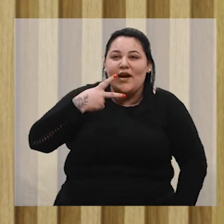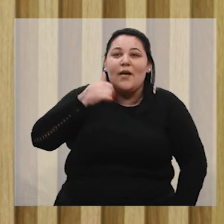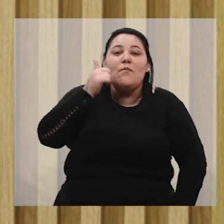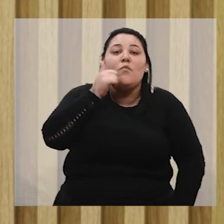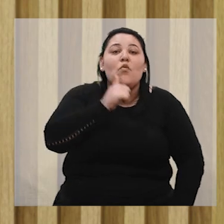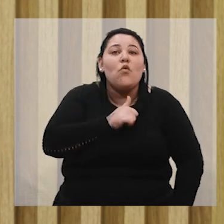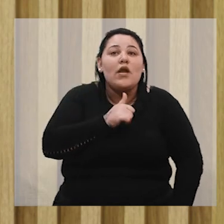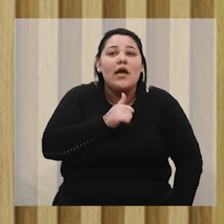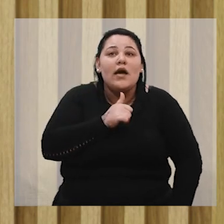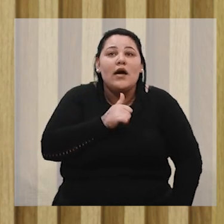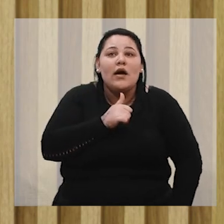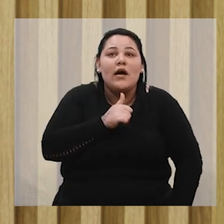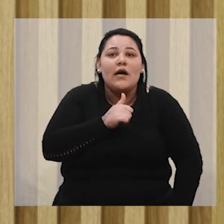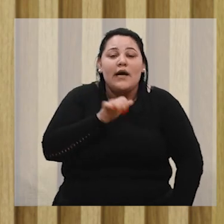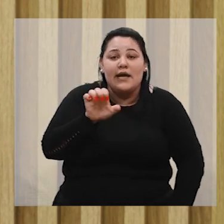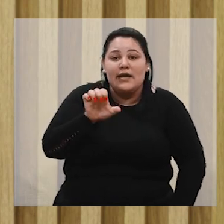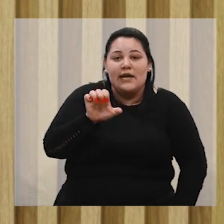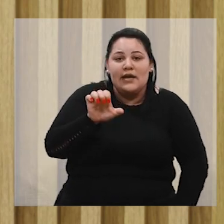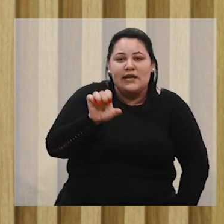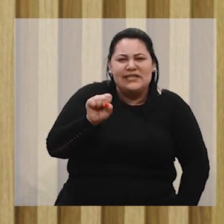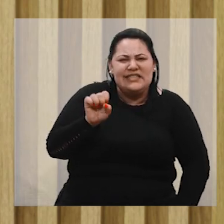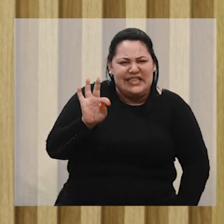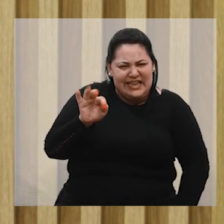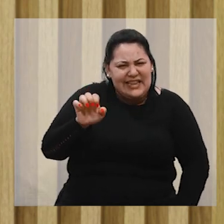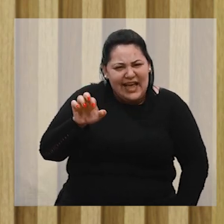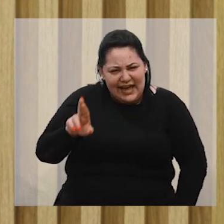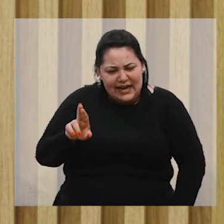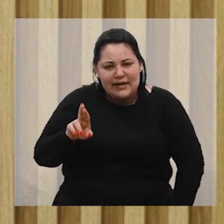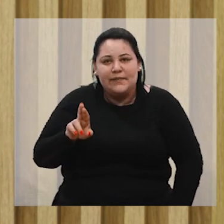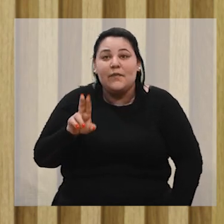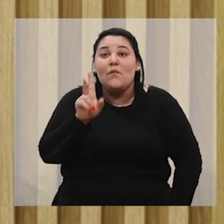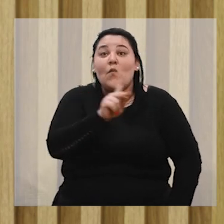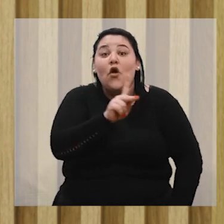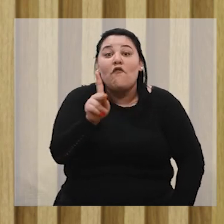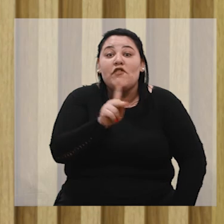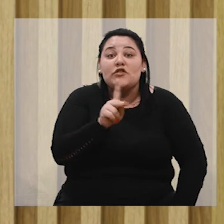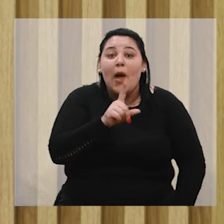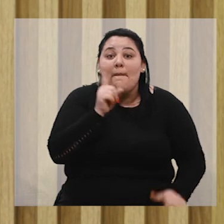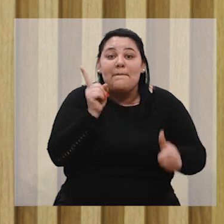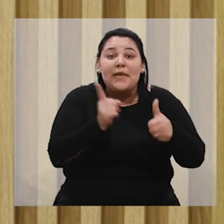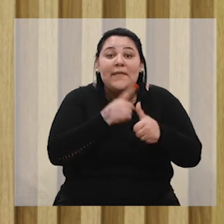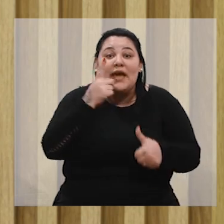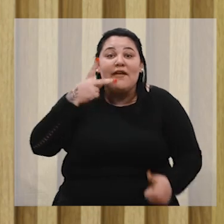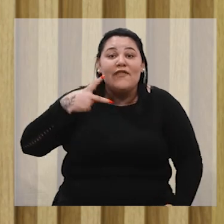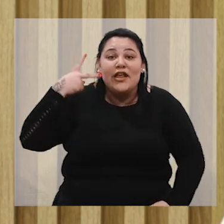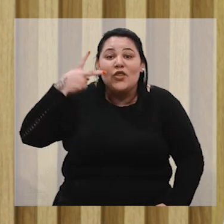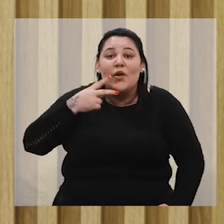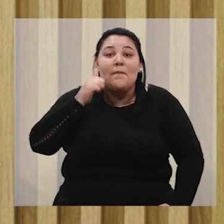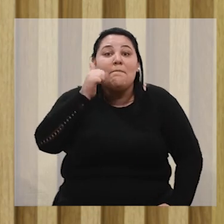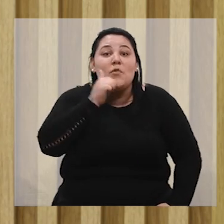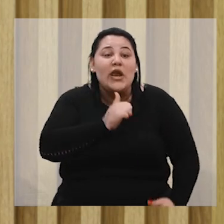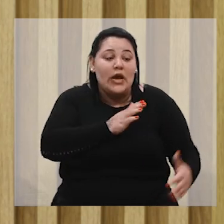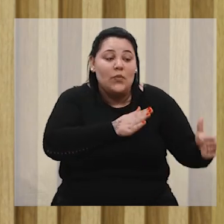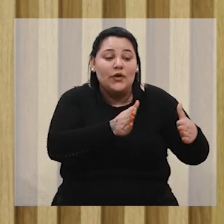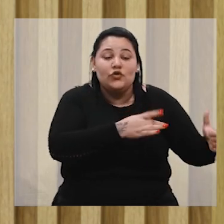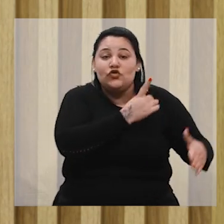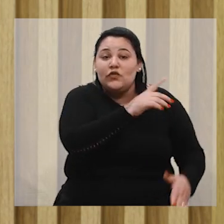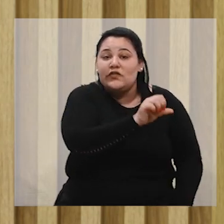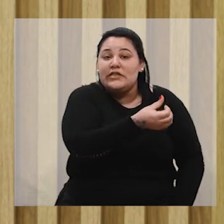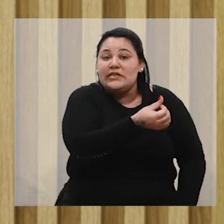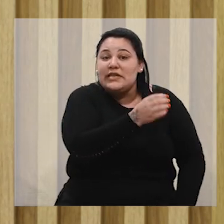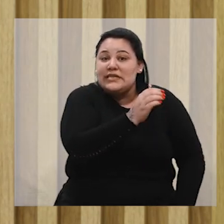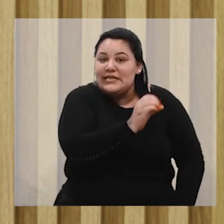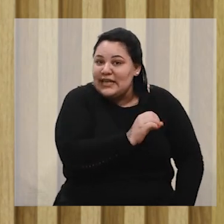a primeira vereadora mulher, né, a Esther Troian Benvenuti, professora,